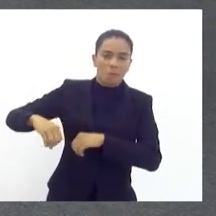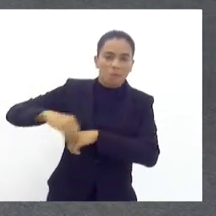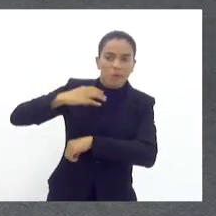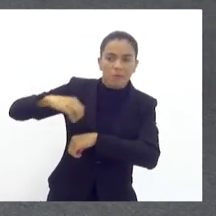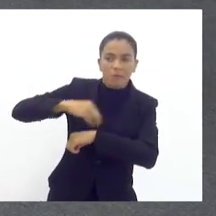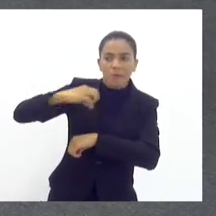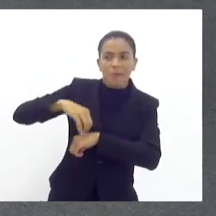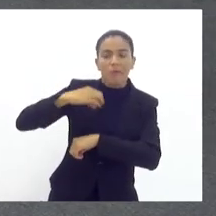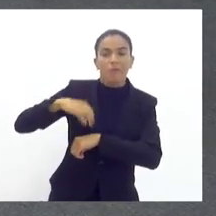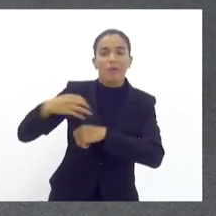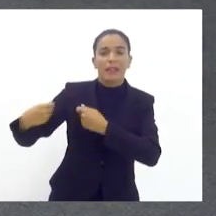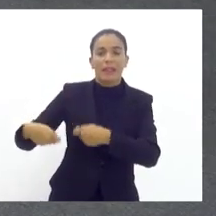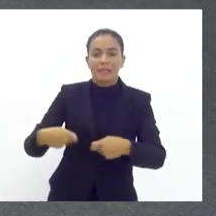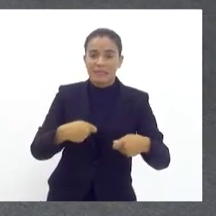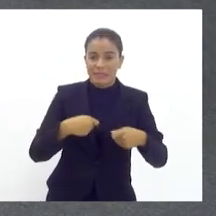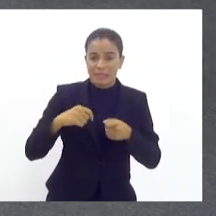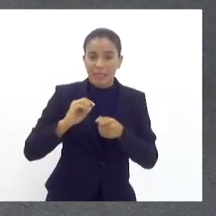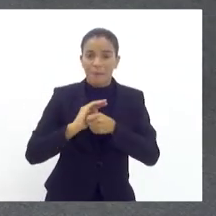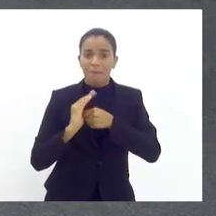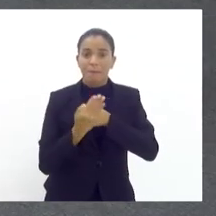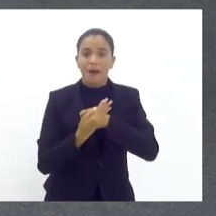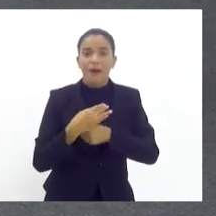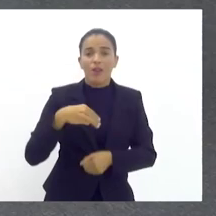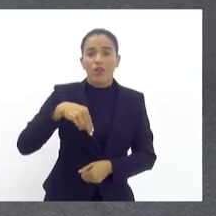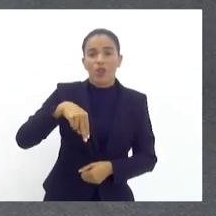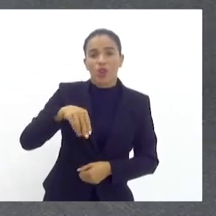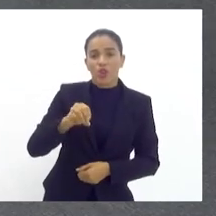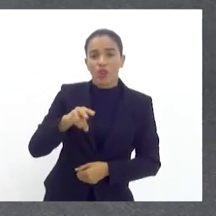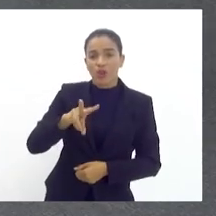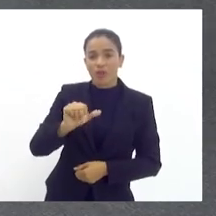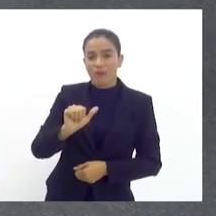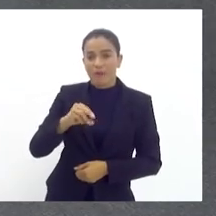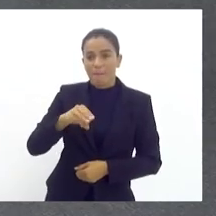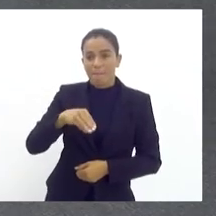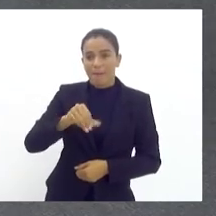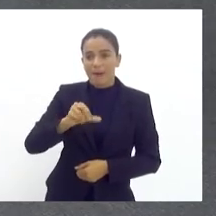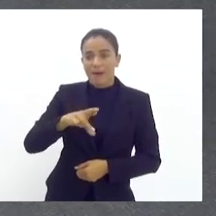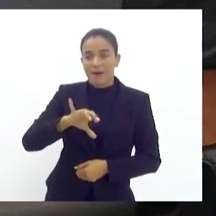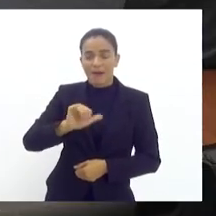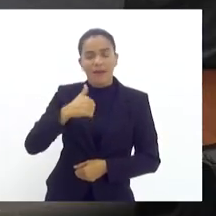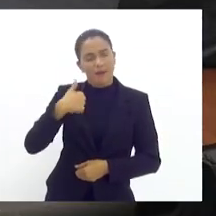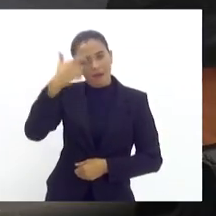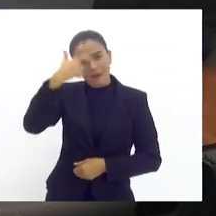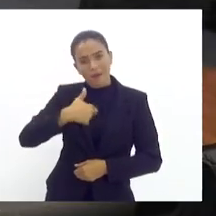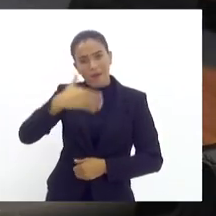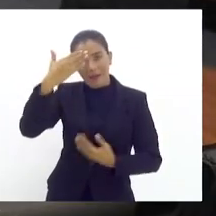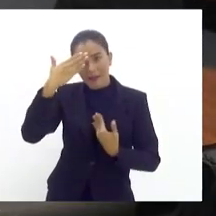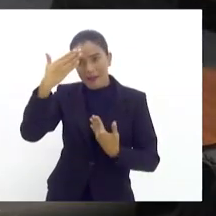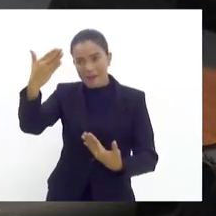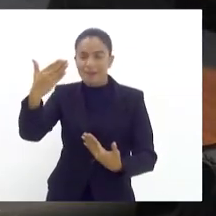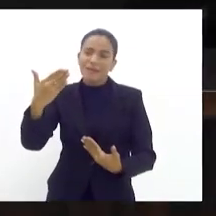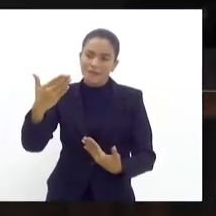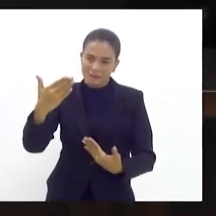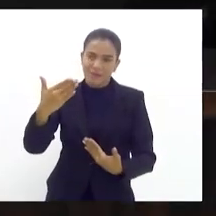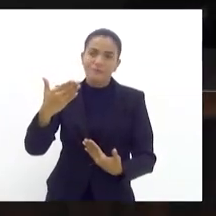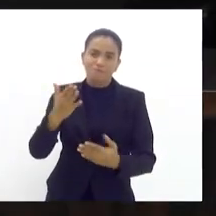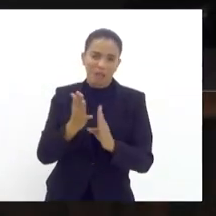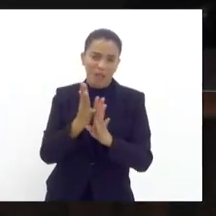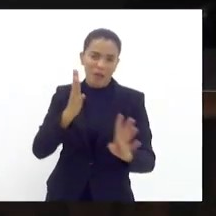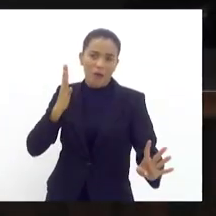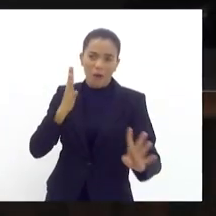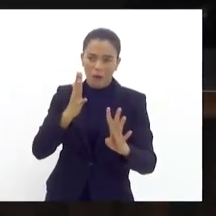Especial do bairro de Nova Marília e seu entorno Obrigado Eu que agradeço pela ordem